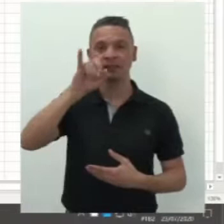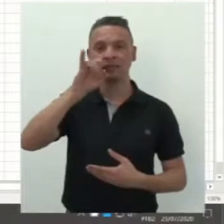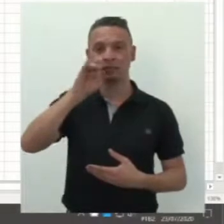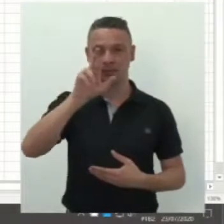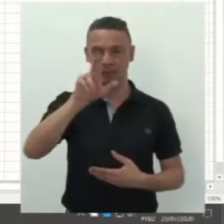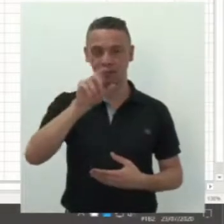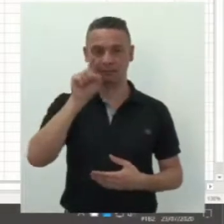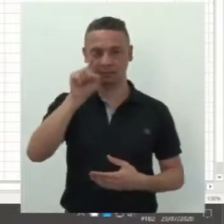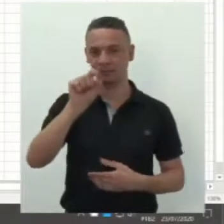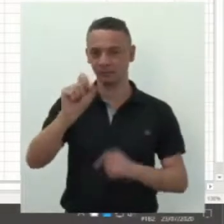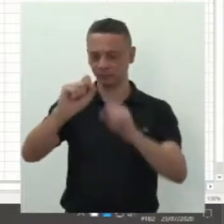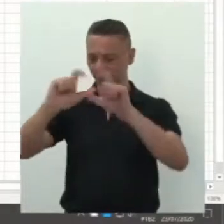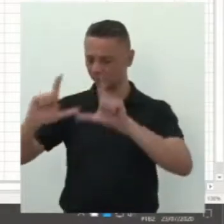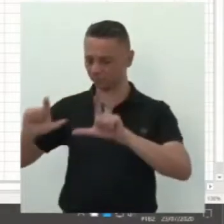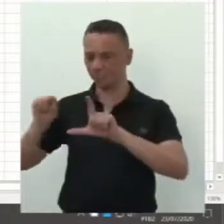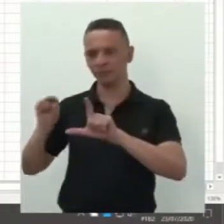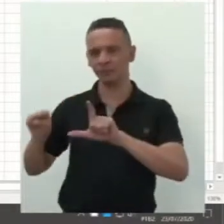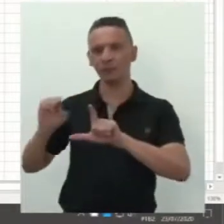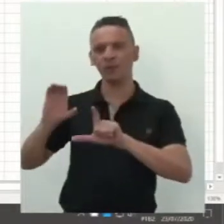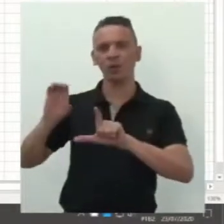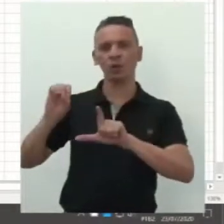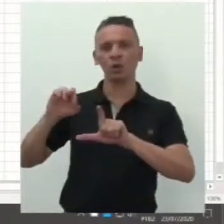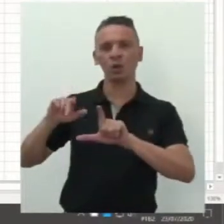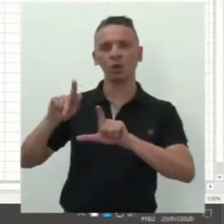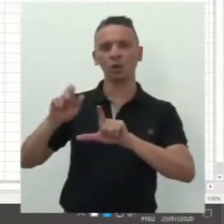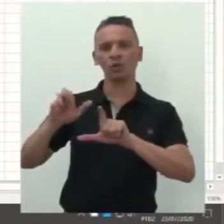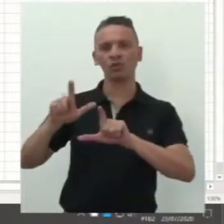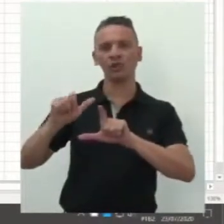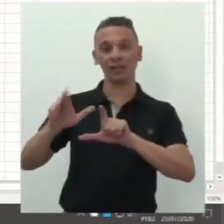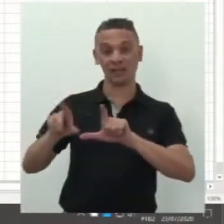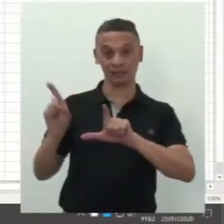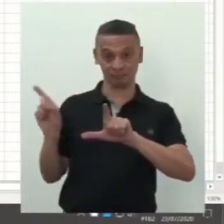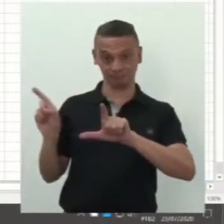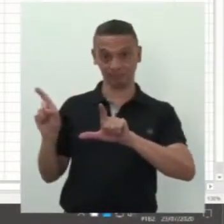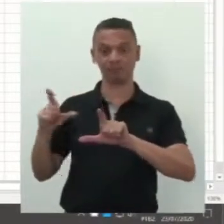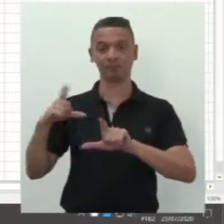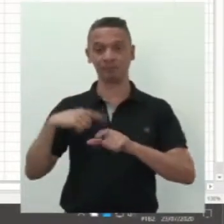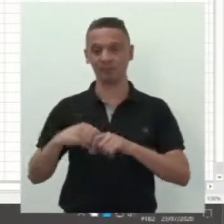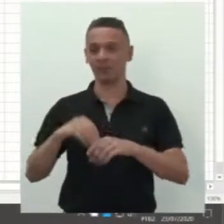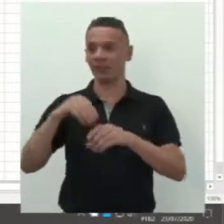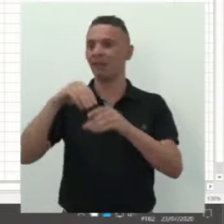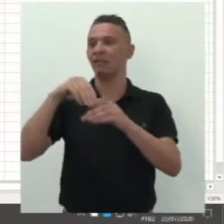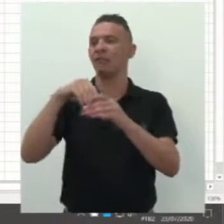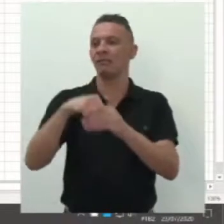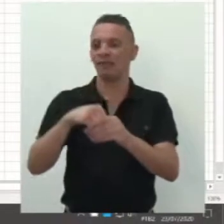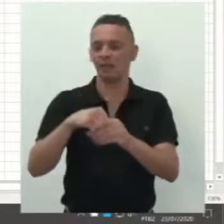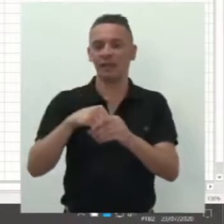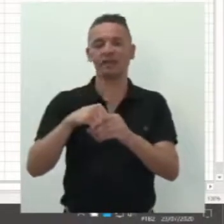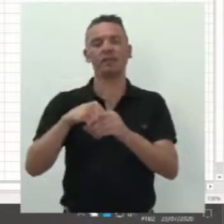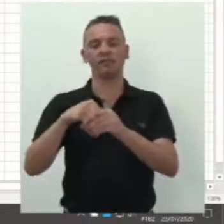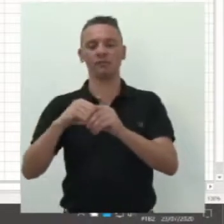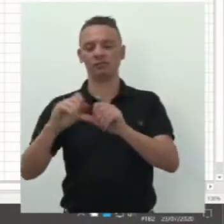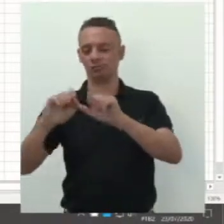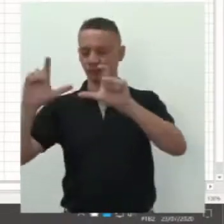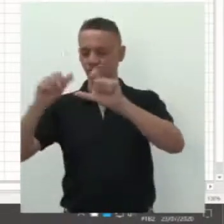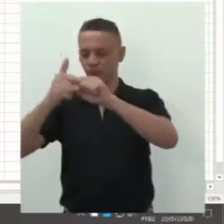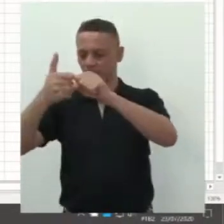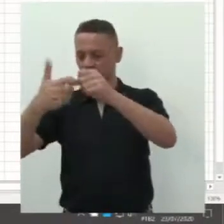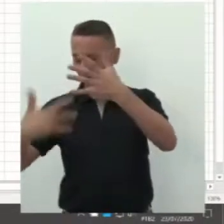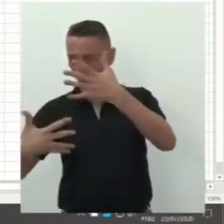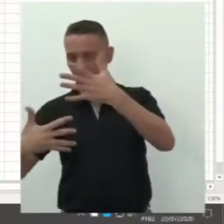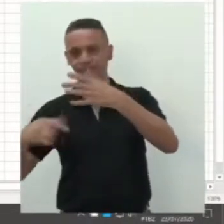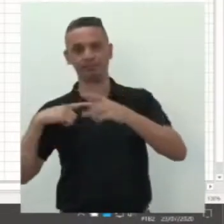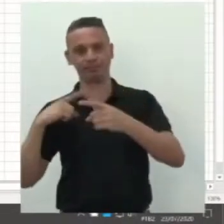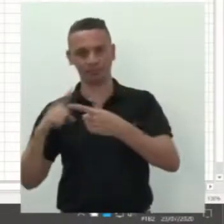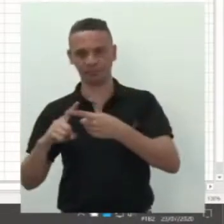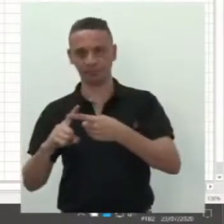ó, congelar painéis. O que é essa opção? A gente tem, dentro dela, a gente tem mais outras 3 opções. A gente